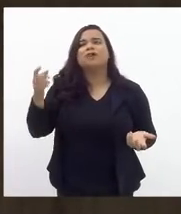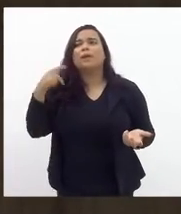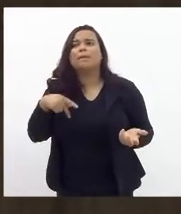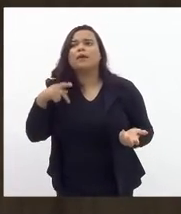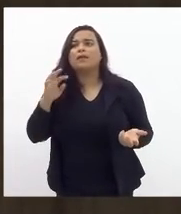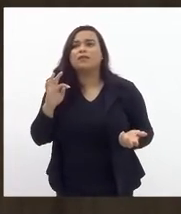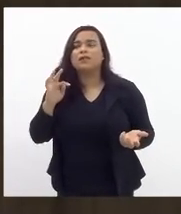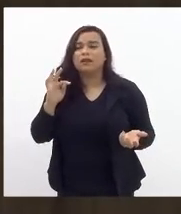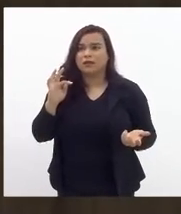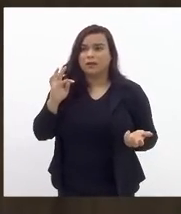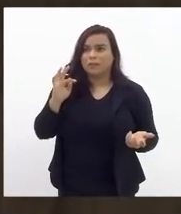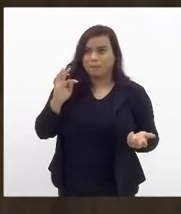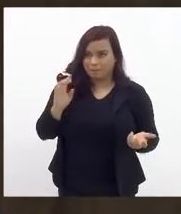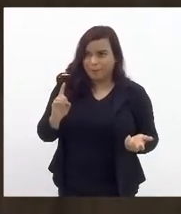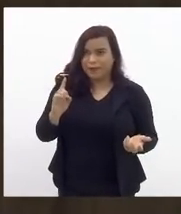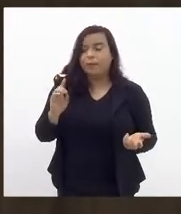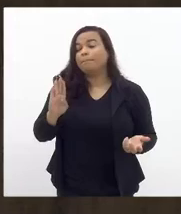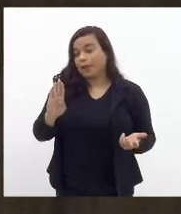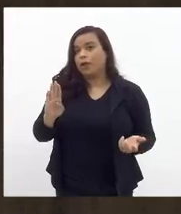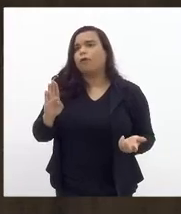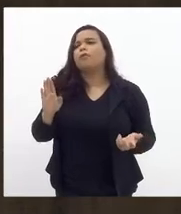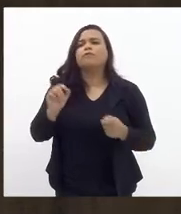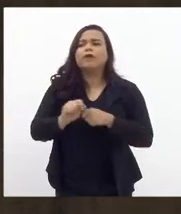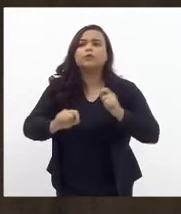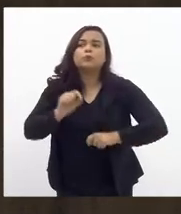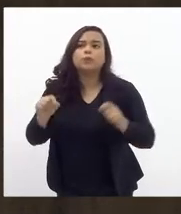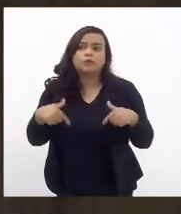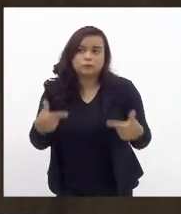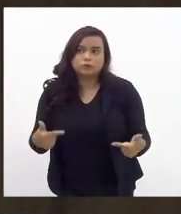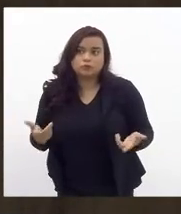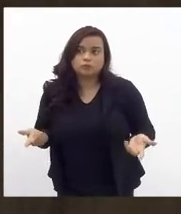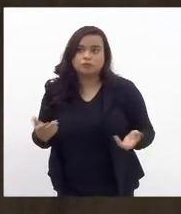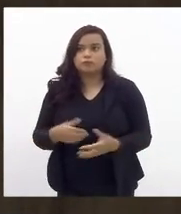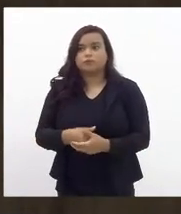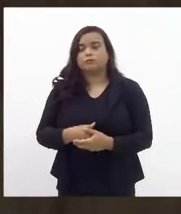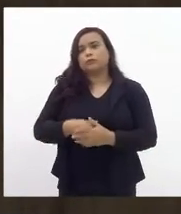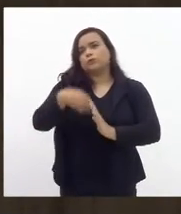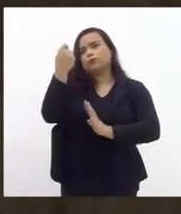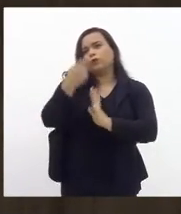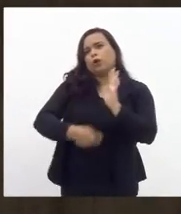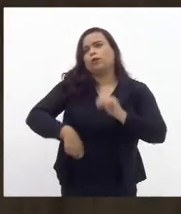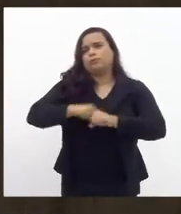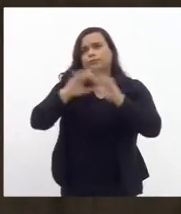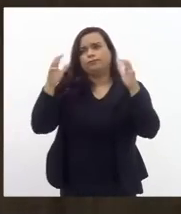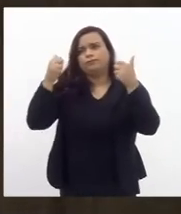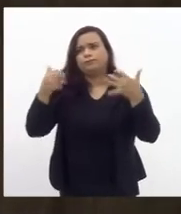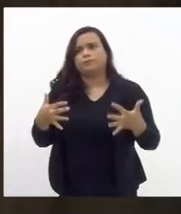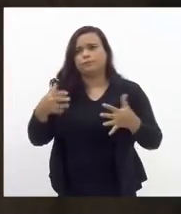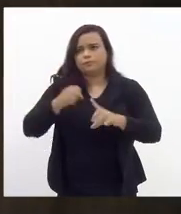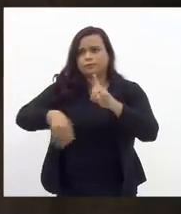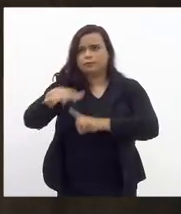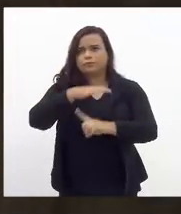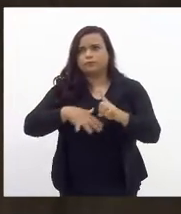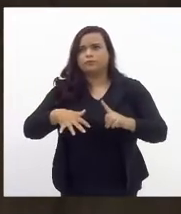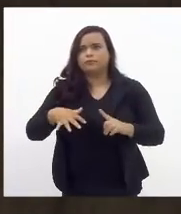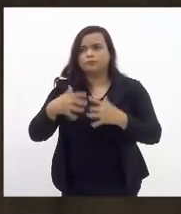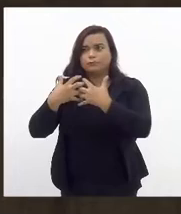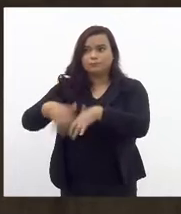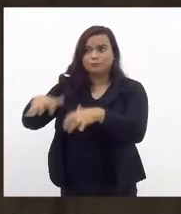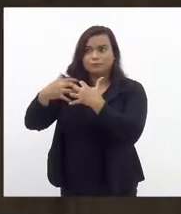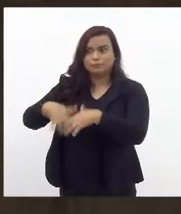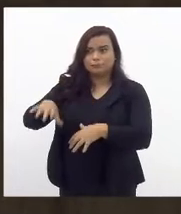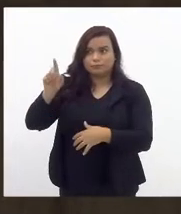isso? Então, vamos lá, deputada, eu vou aqui fazer a nota de esclarecimento à sociedade